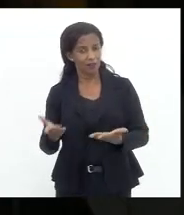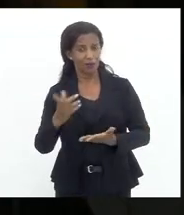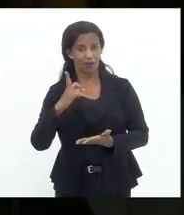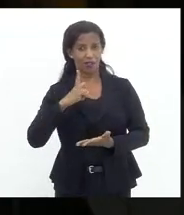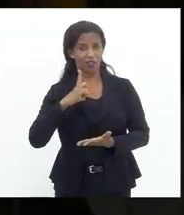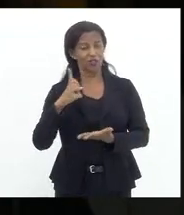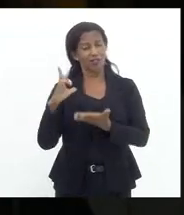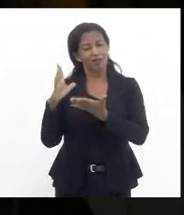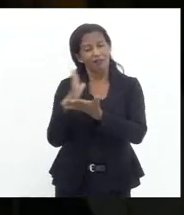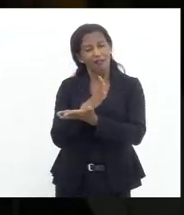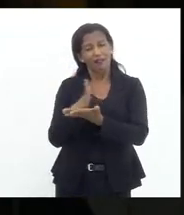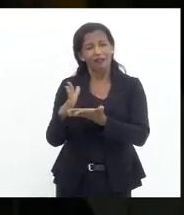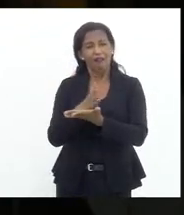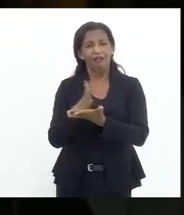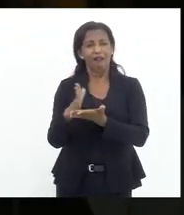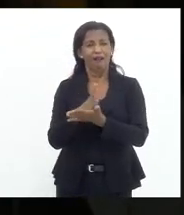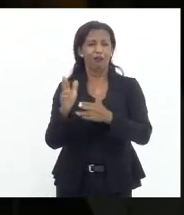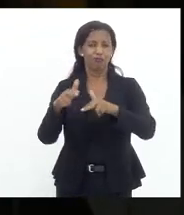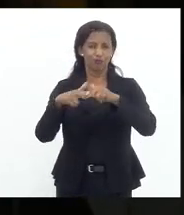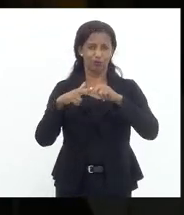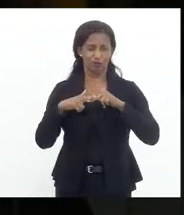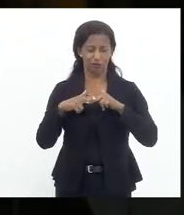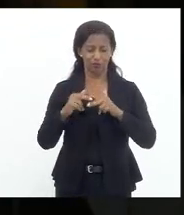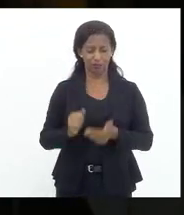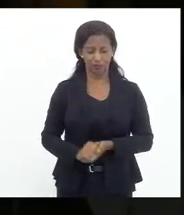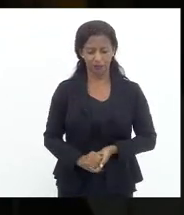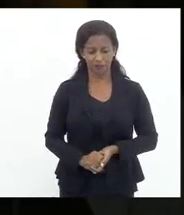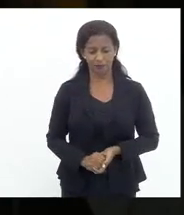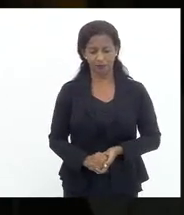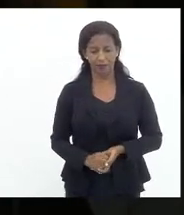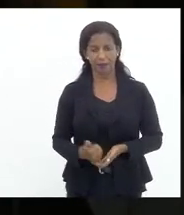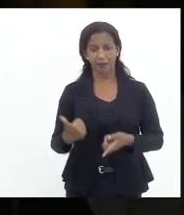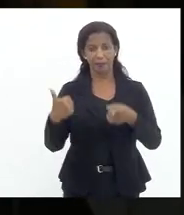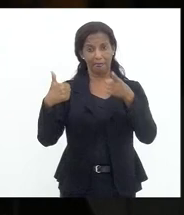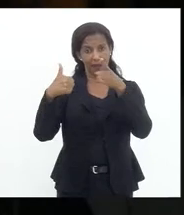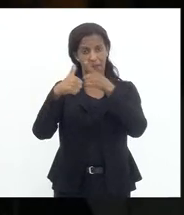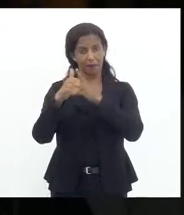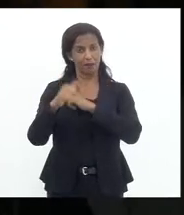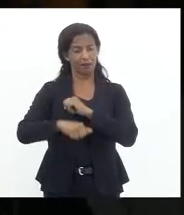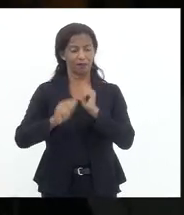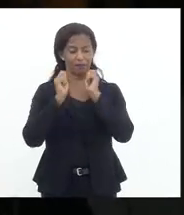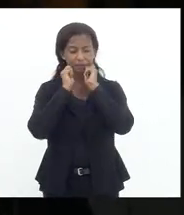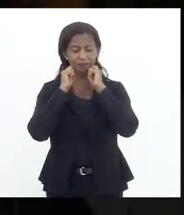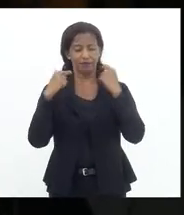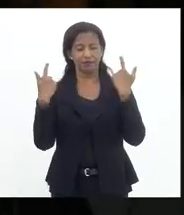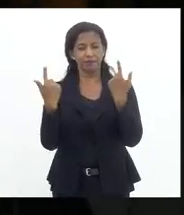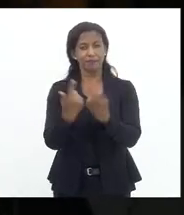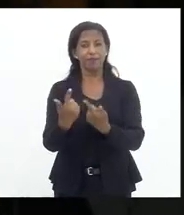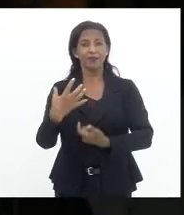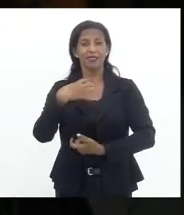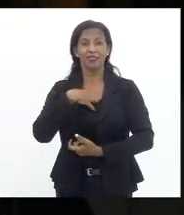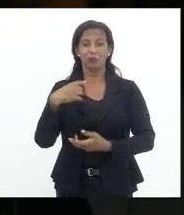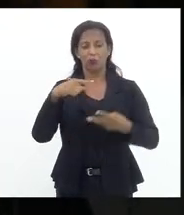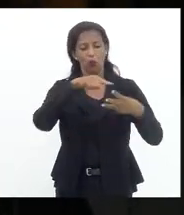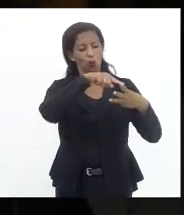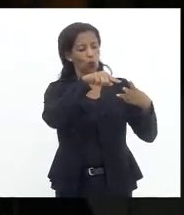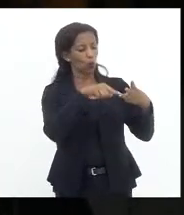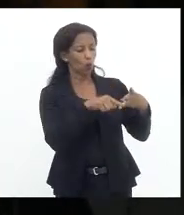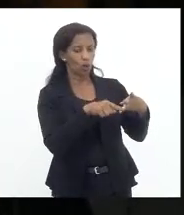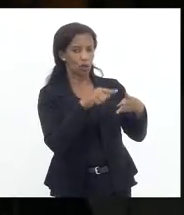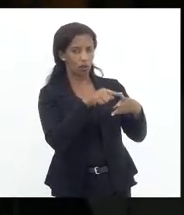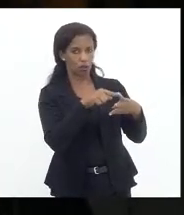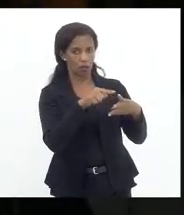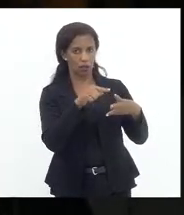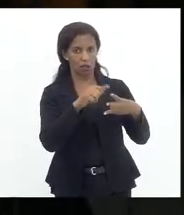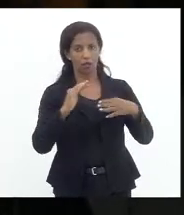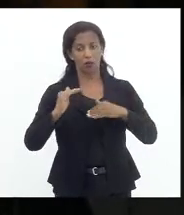algumas inspirações. Primeiro, pelo menos aqui na Assembleia Legislativa, eu cito 3. Eu cito o